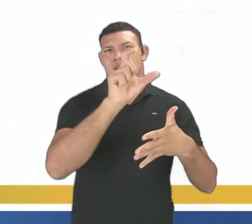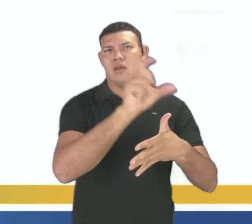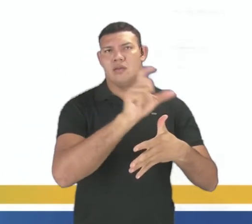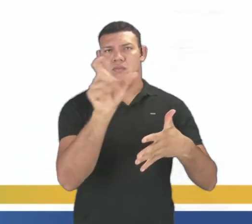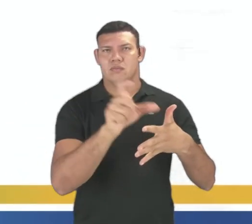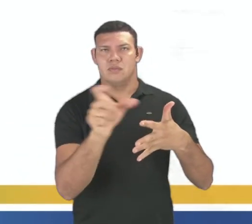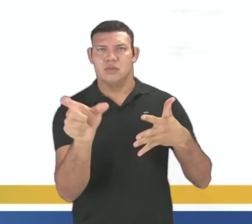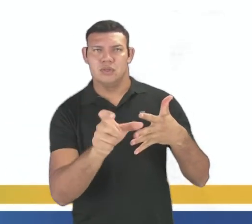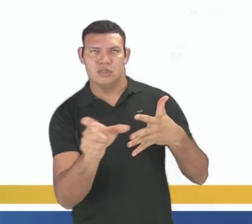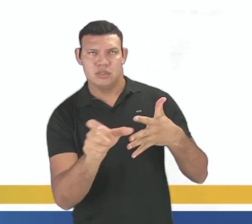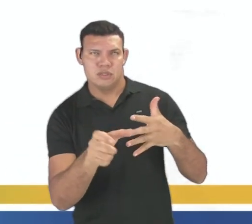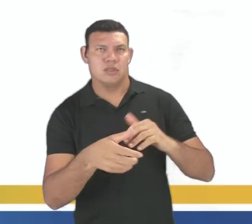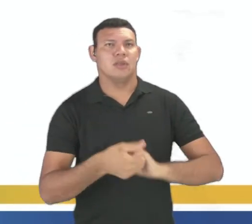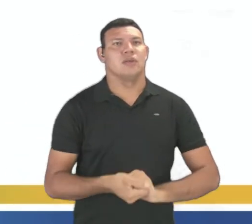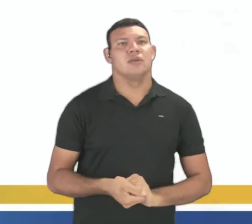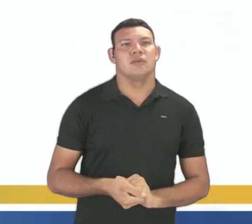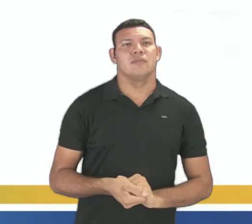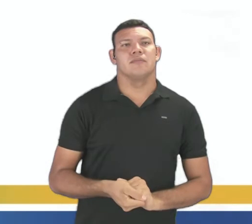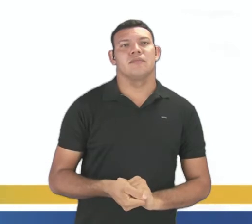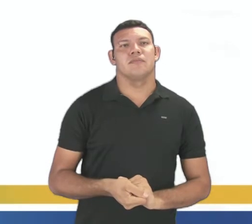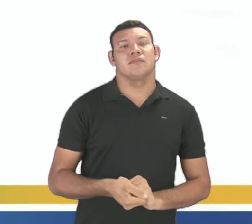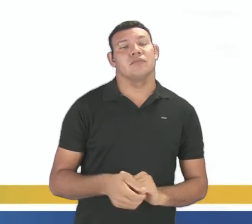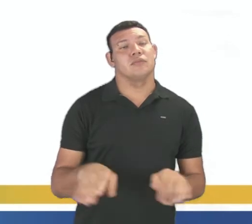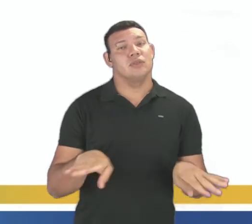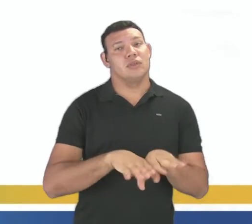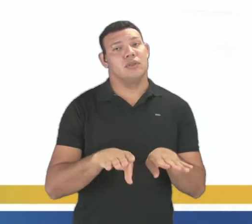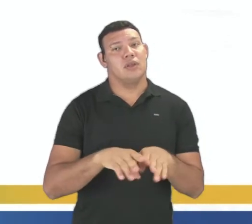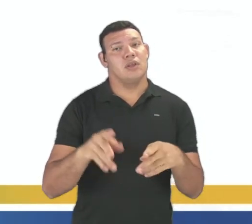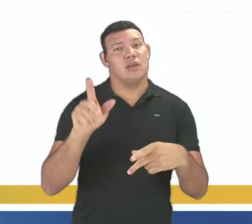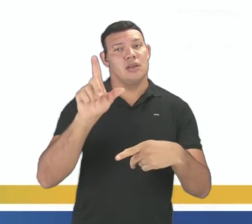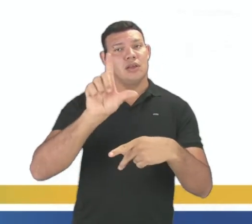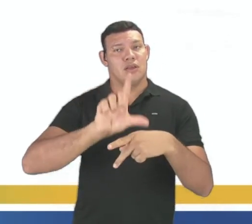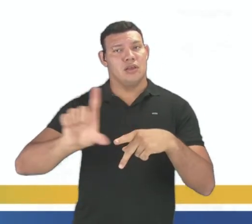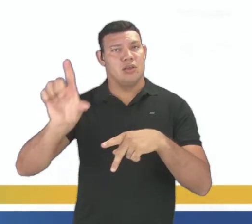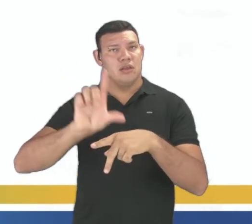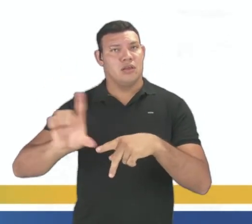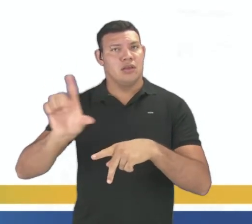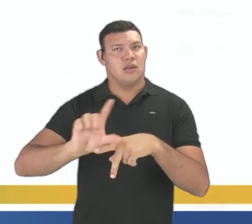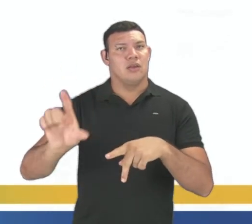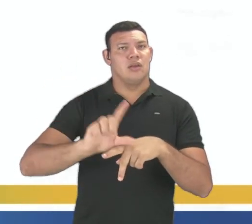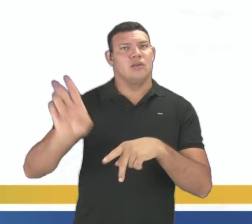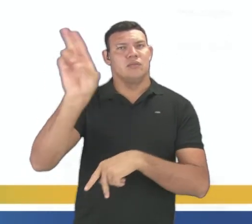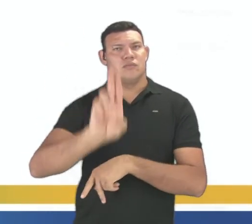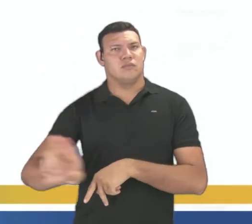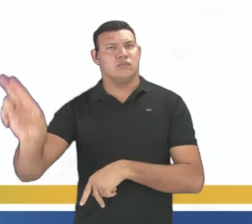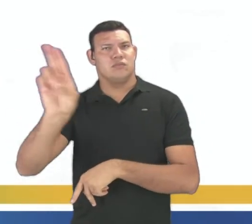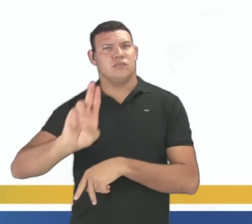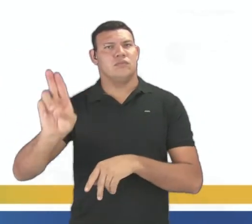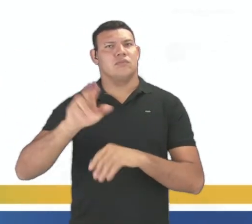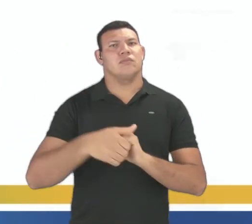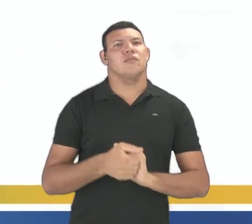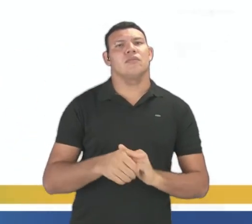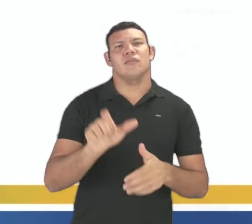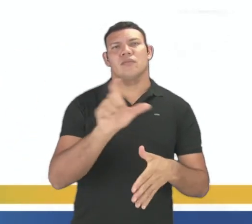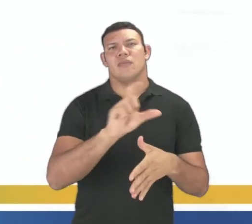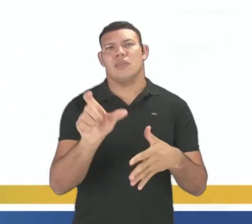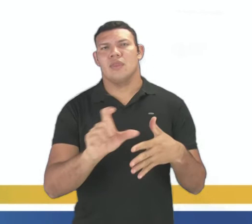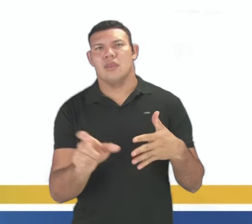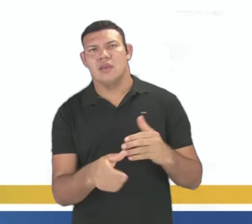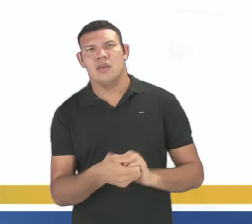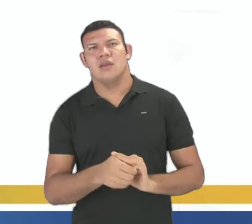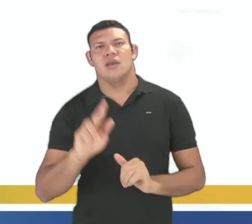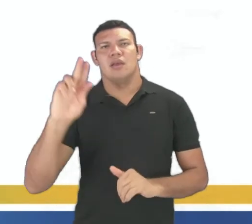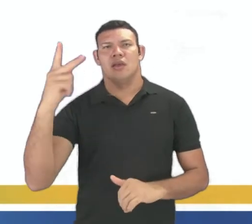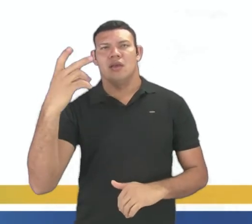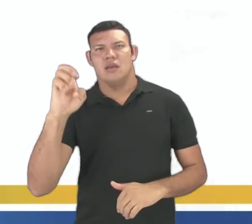terceira pessoa do singular, he or she. Por exemplo, bem simples aqui, somebody left his or her book